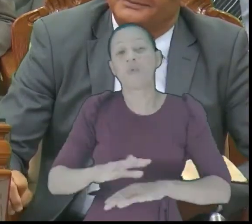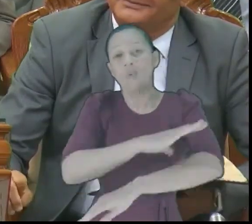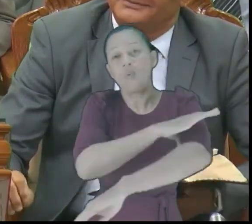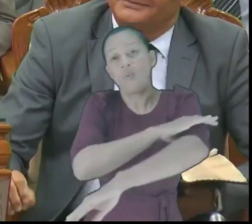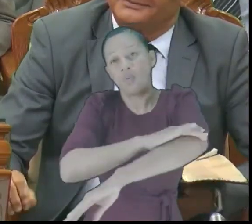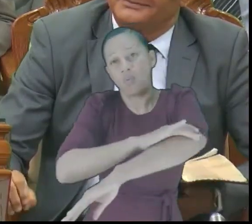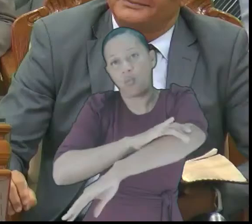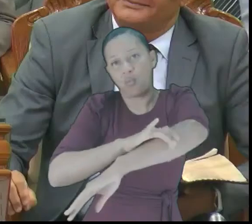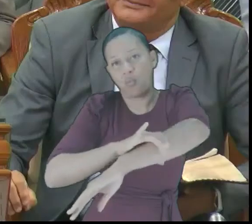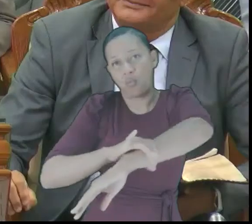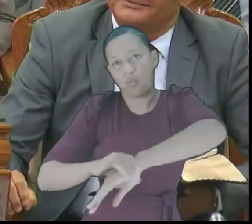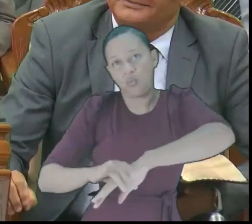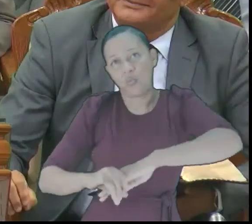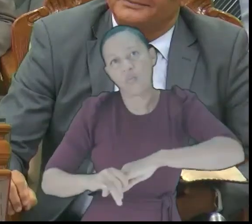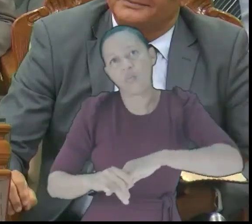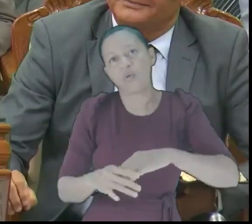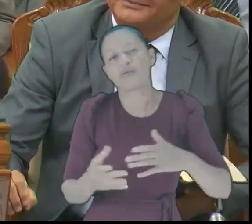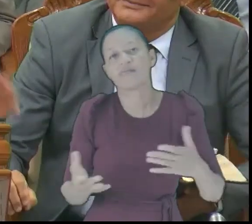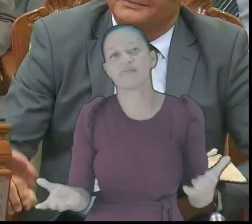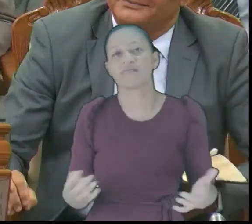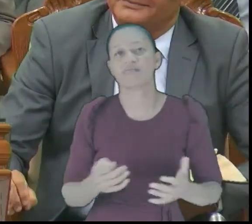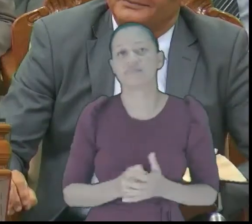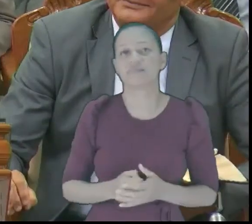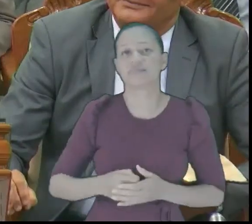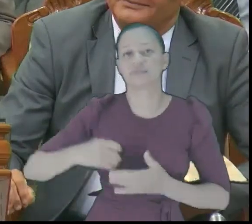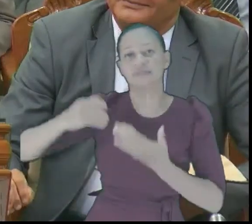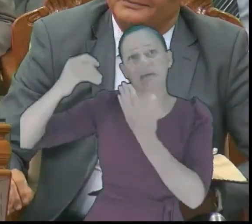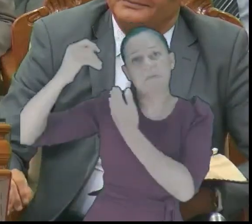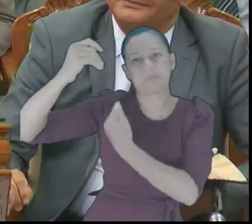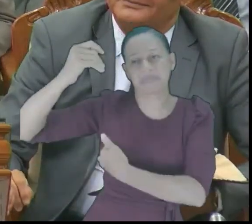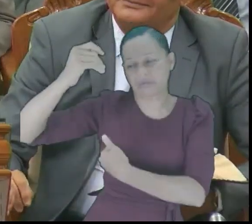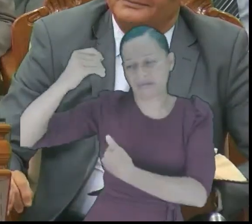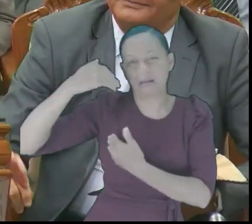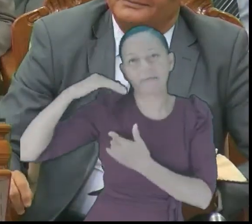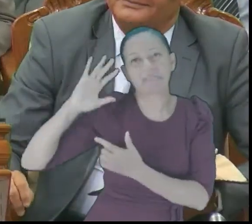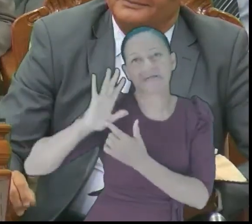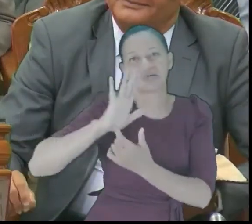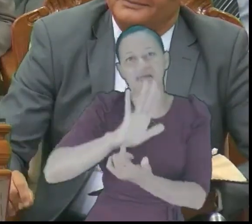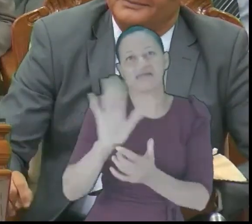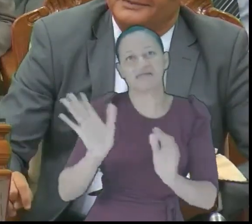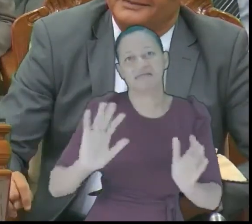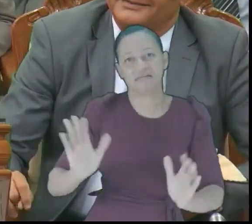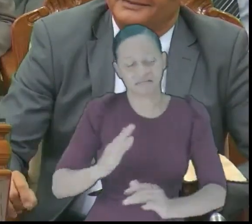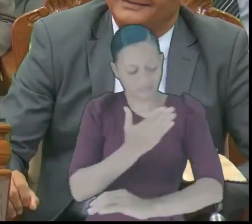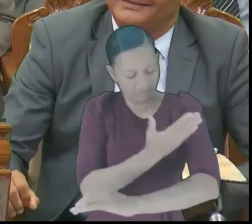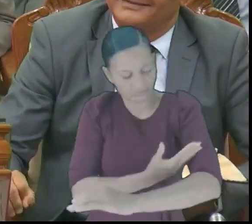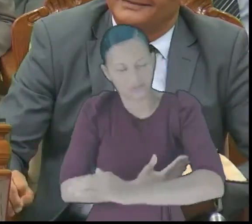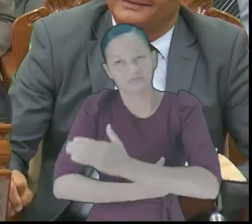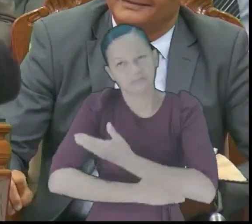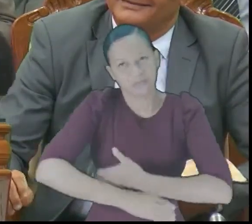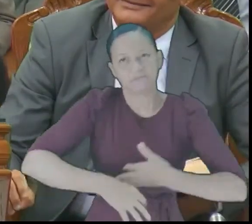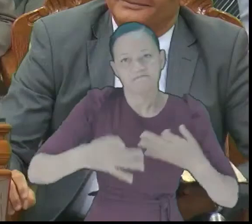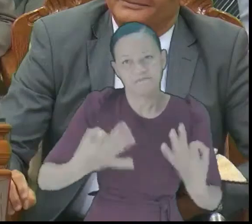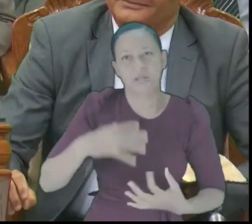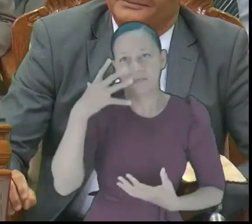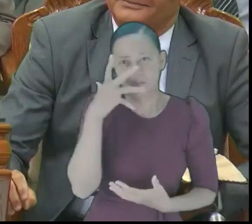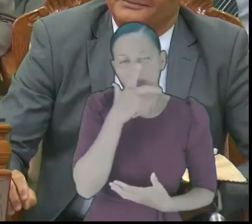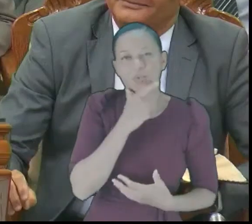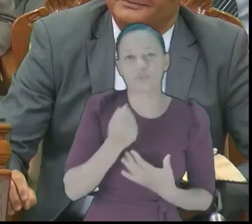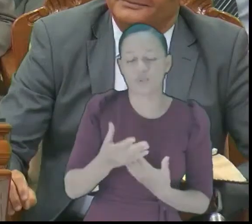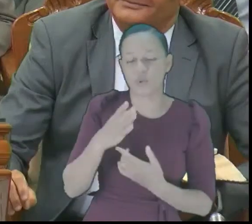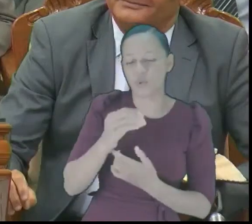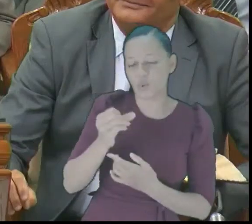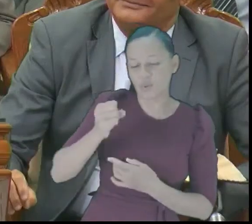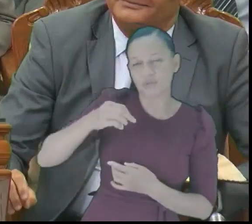cobrindo os dedos assim, mas também não bota o sovaco de fora. Bote não, glória a Jesus. Vista uma manga decente, bonita, cosmios.